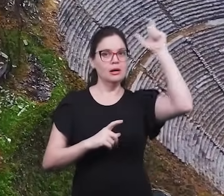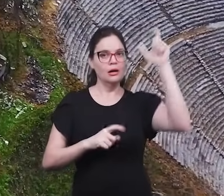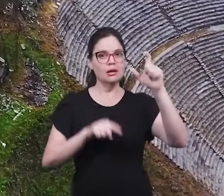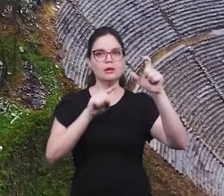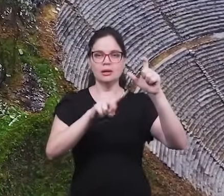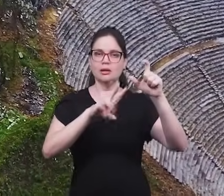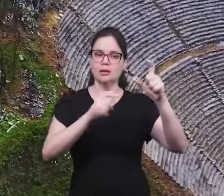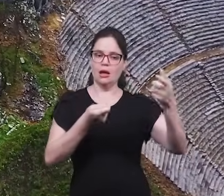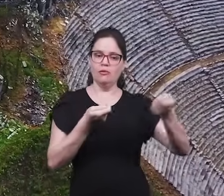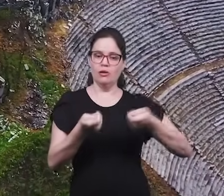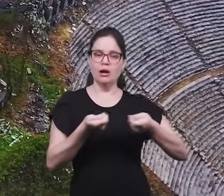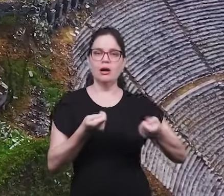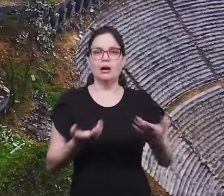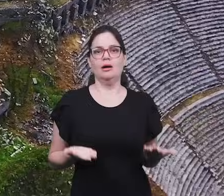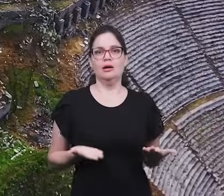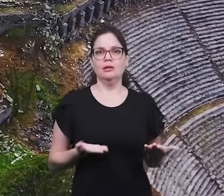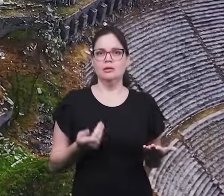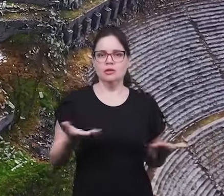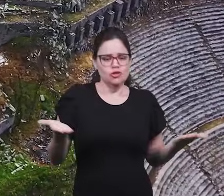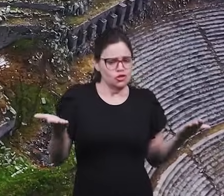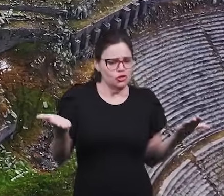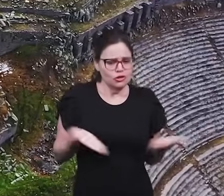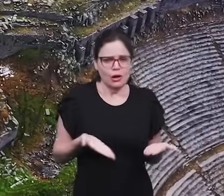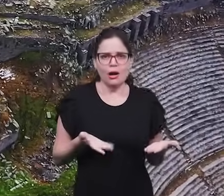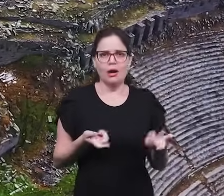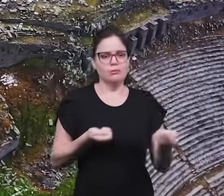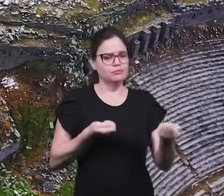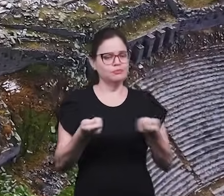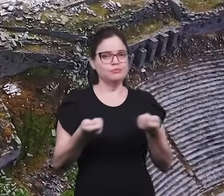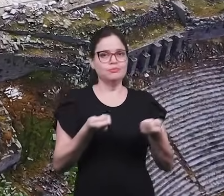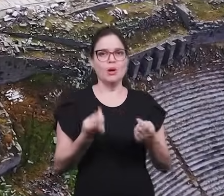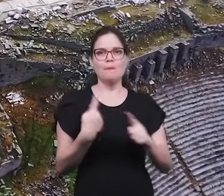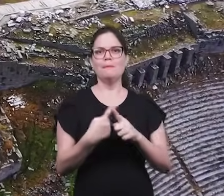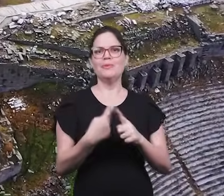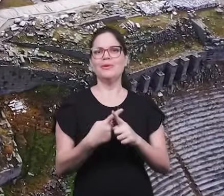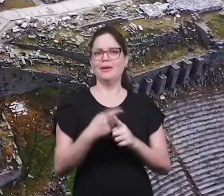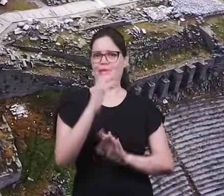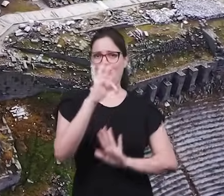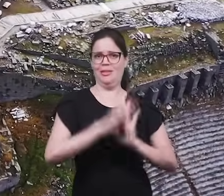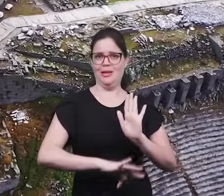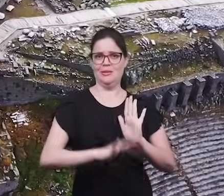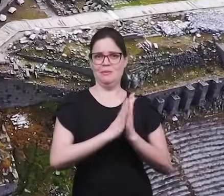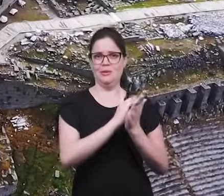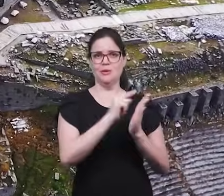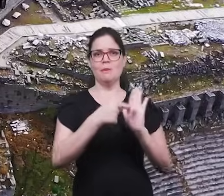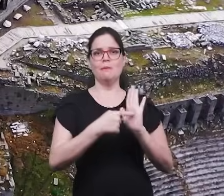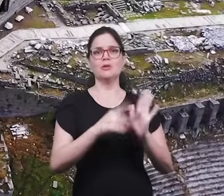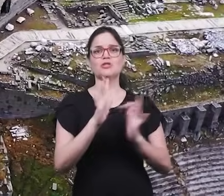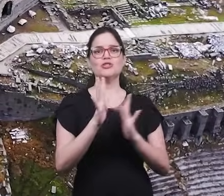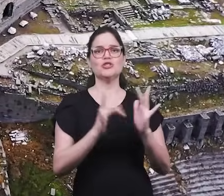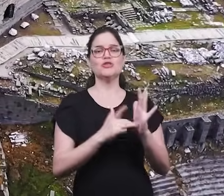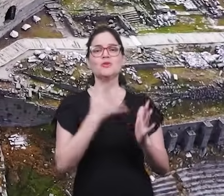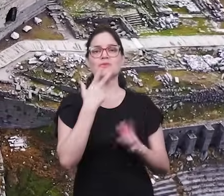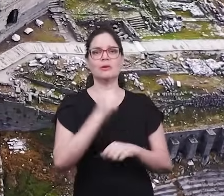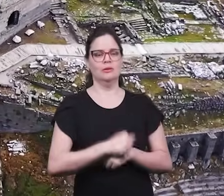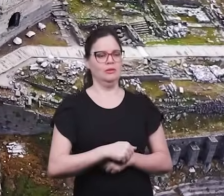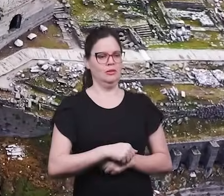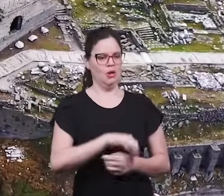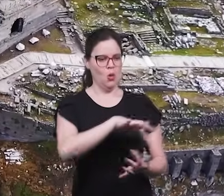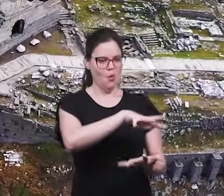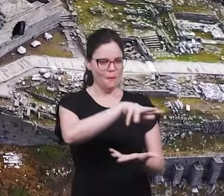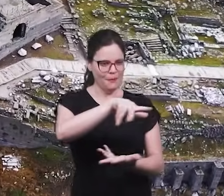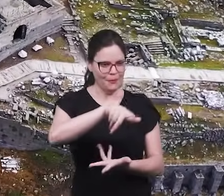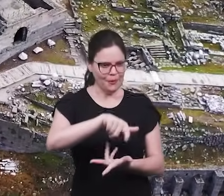daquele que está governando o mundo, porque é bíblico. Porque diz Jesus, o mundo está